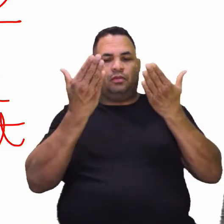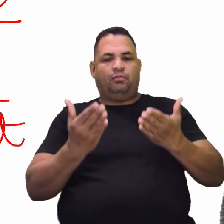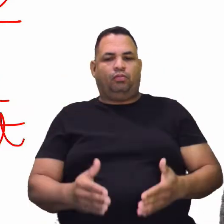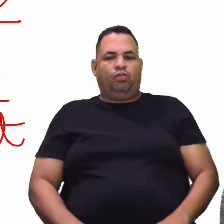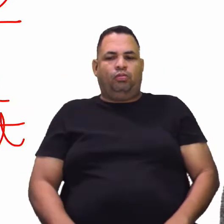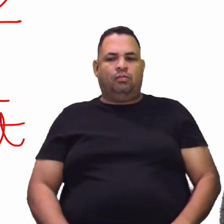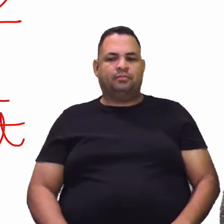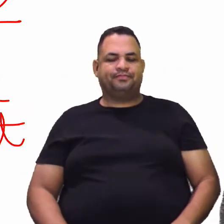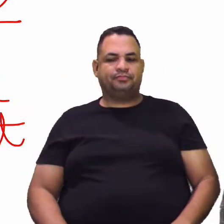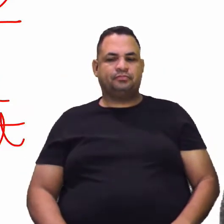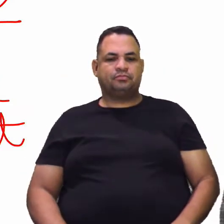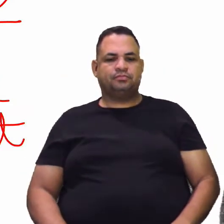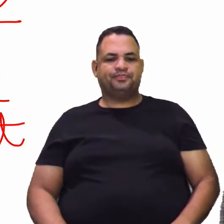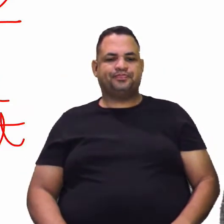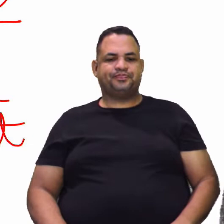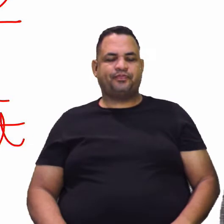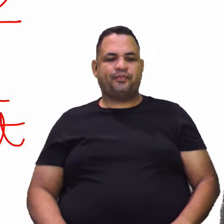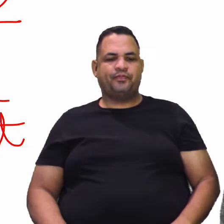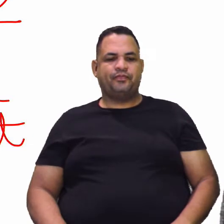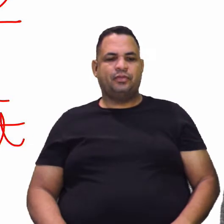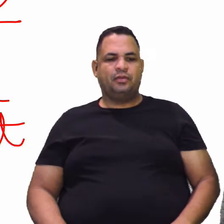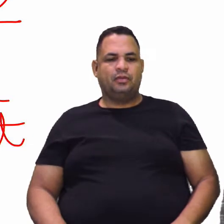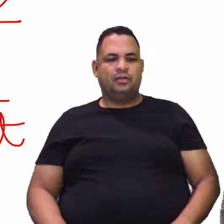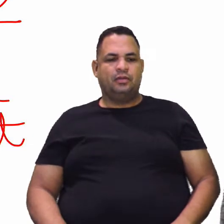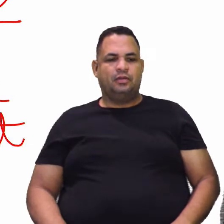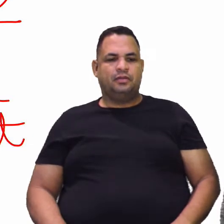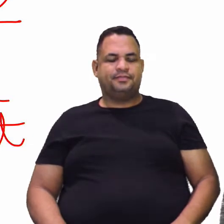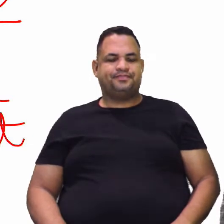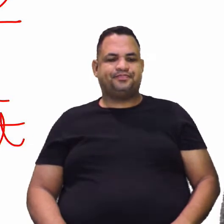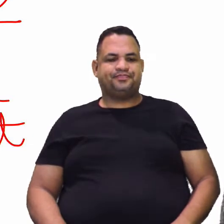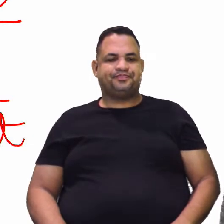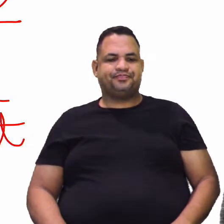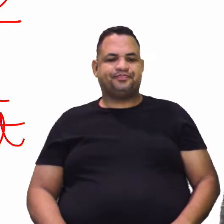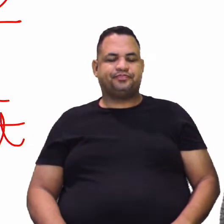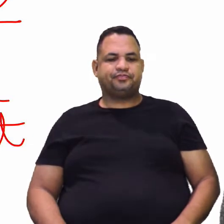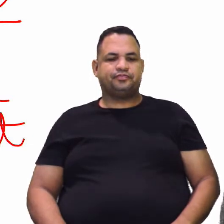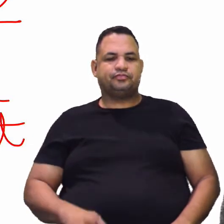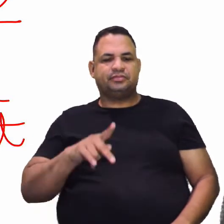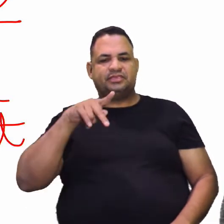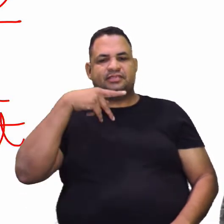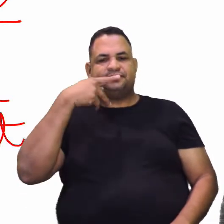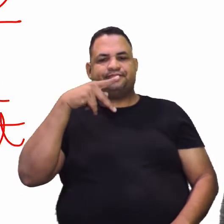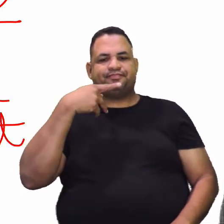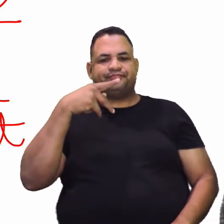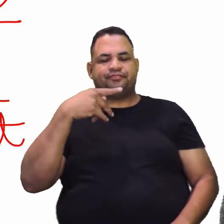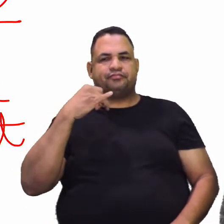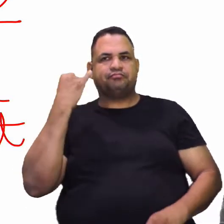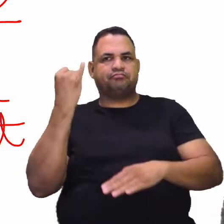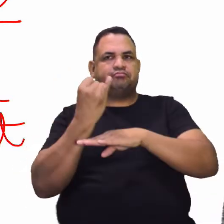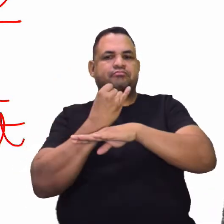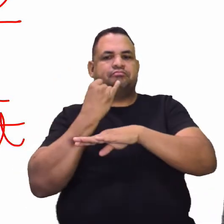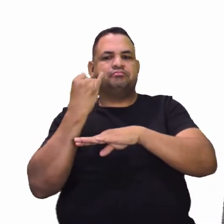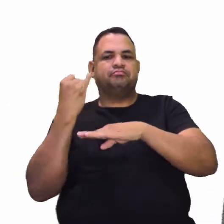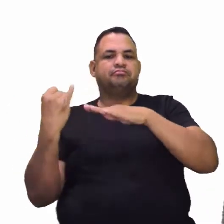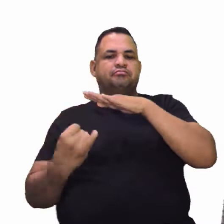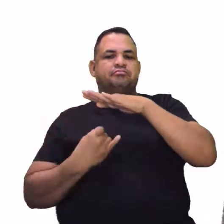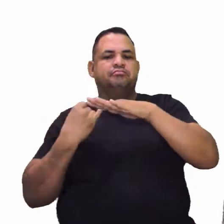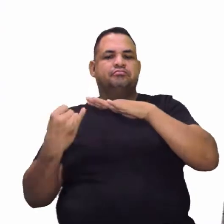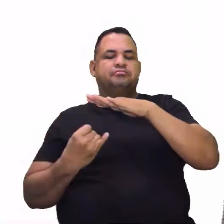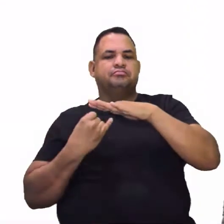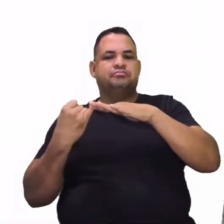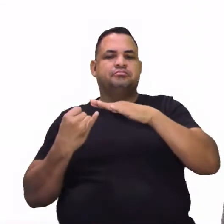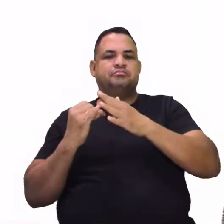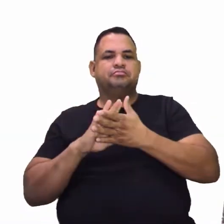atenção nisso. Claro que assim, numa fala mais informal, assim no dia a